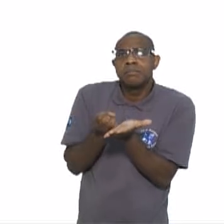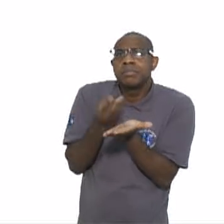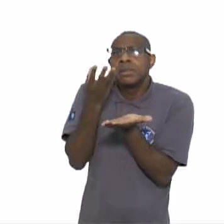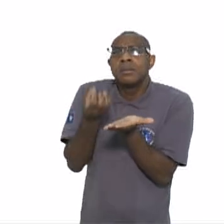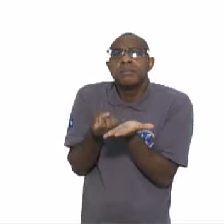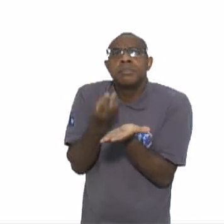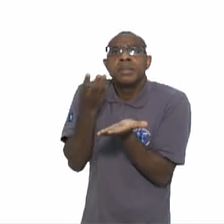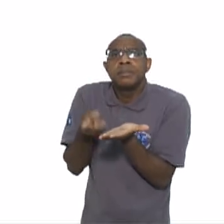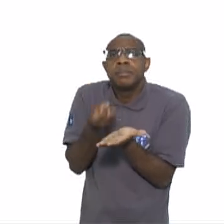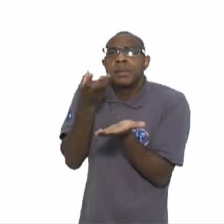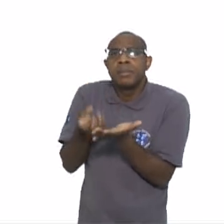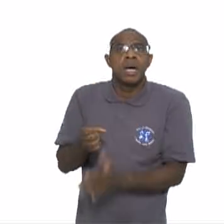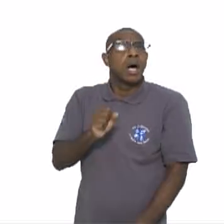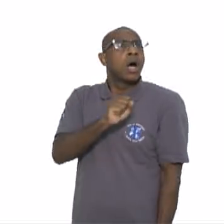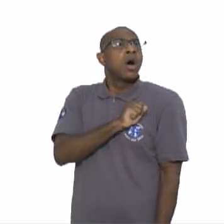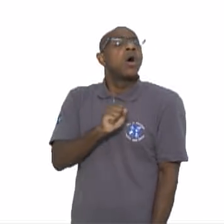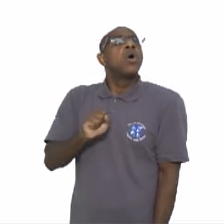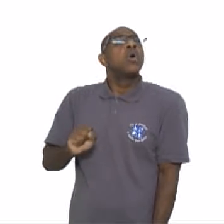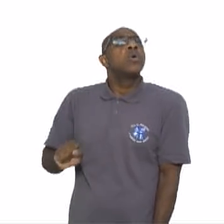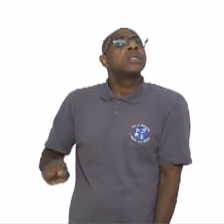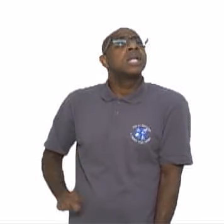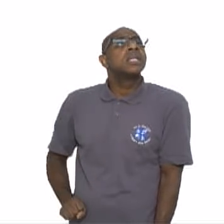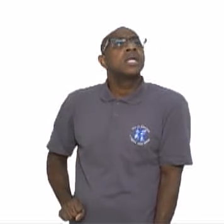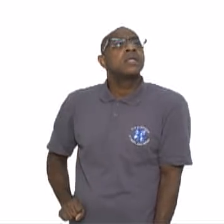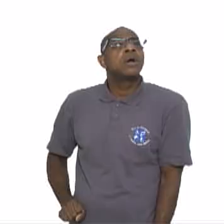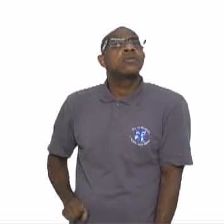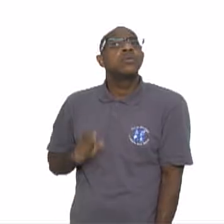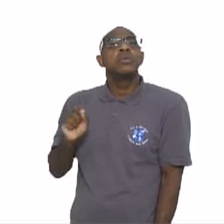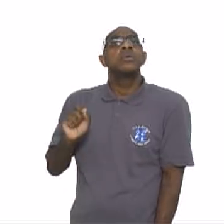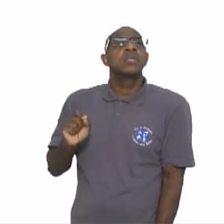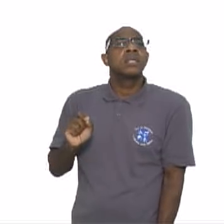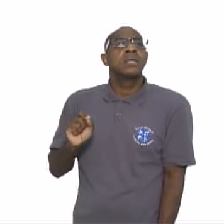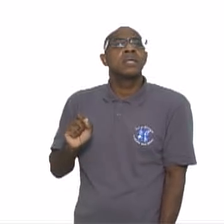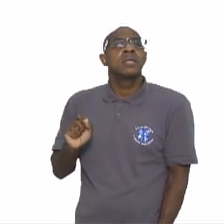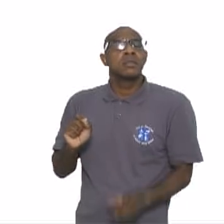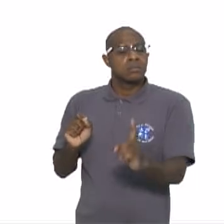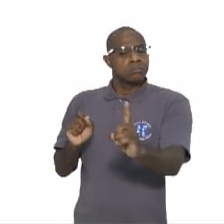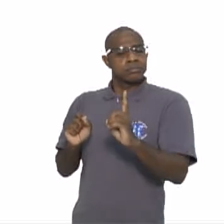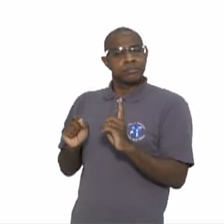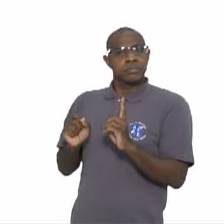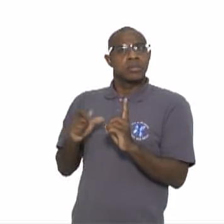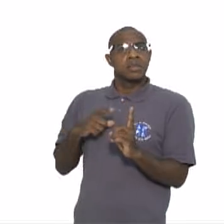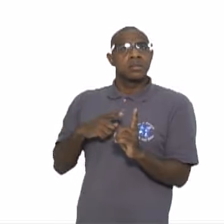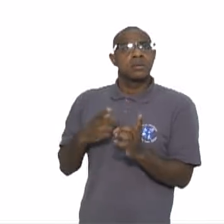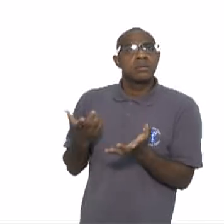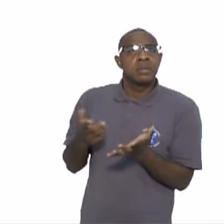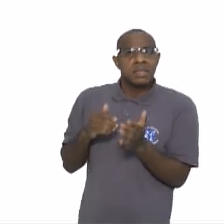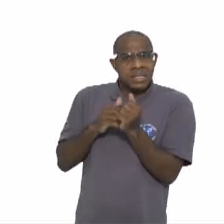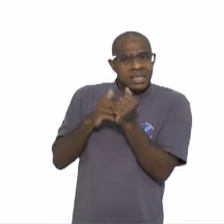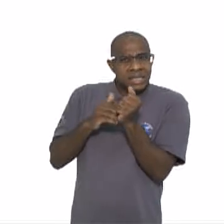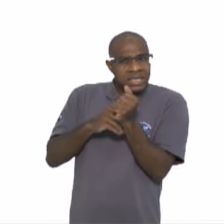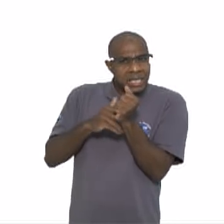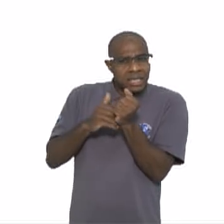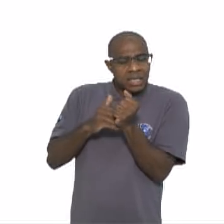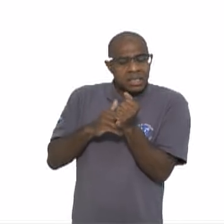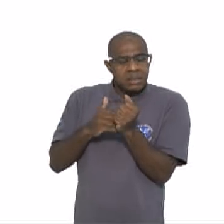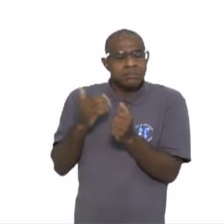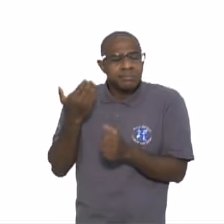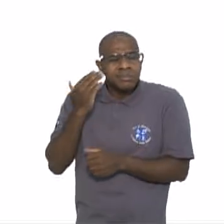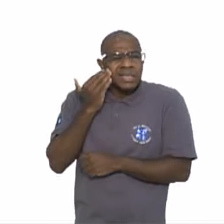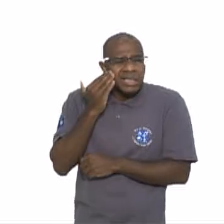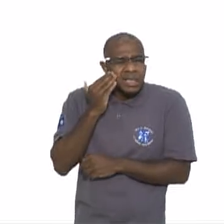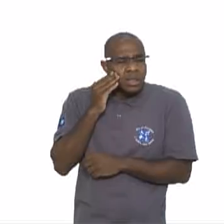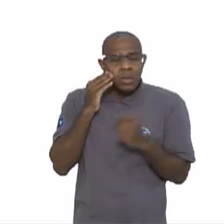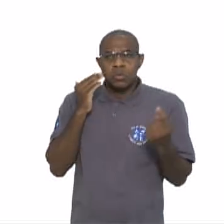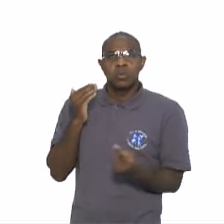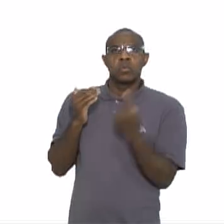O sacerdote, tendo-se posto em contato com Clovis, levou-o pouco a pouco, secretamente, a acreditar em um único